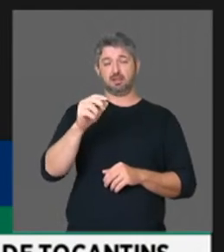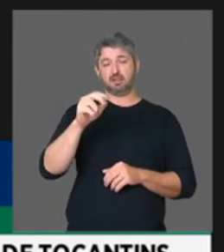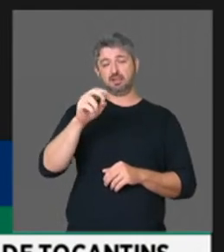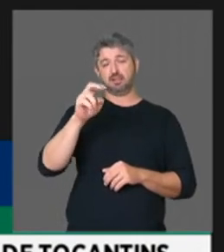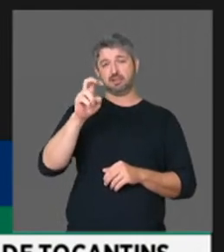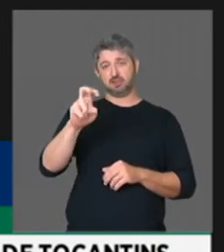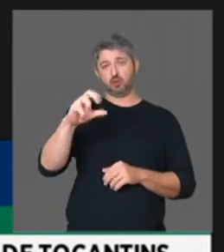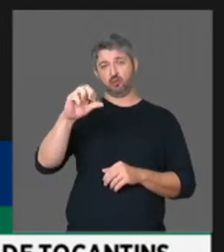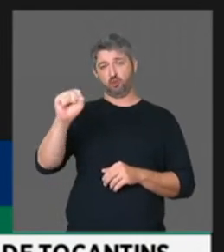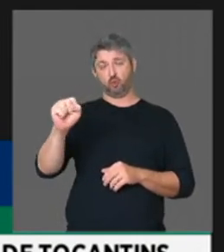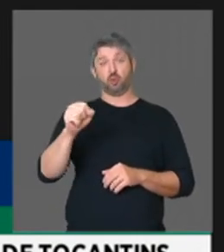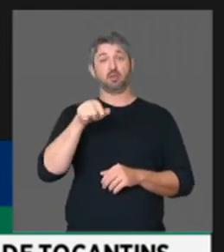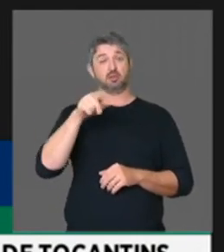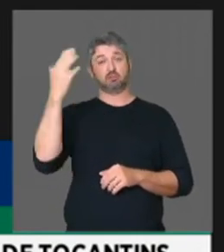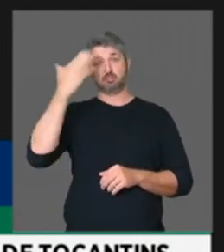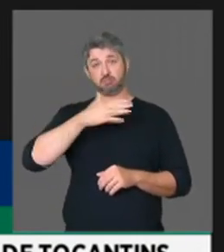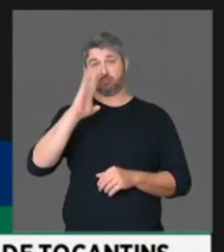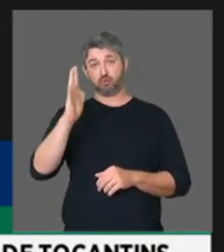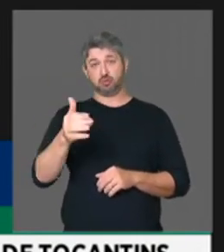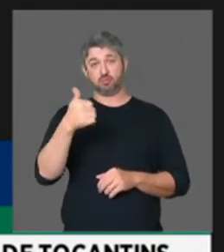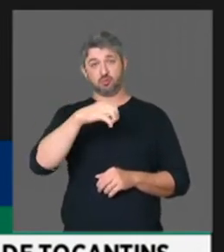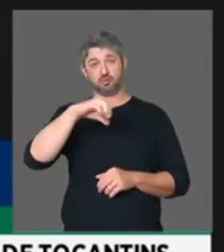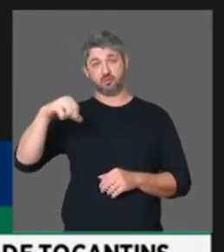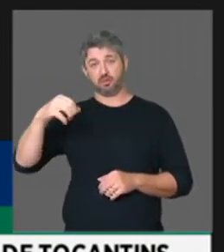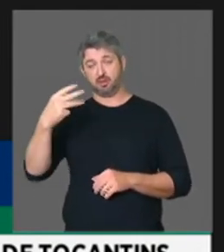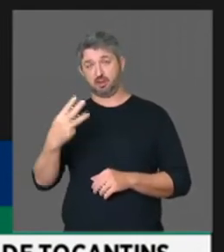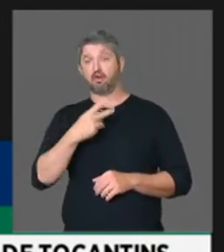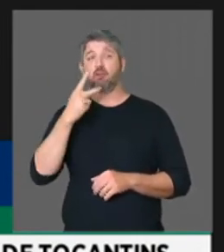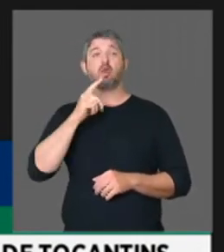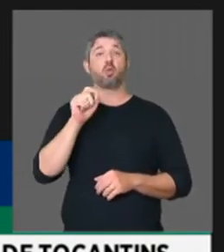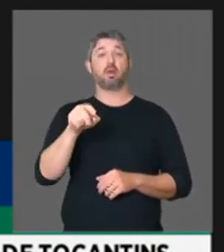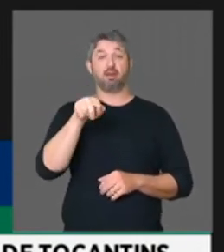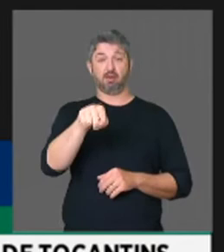foi confirmada em 93, dizendo que